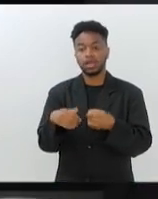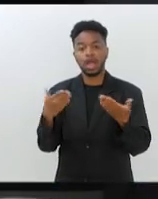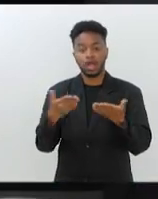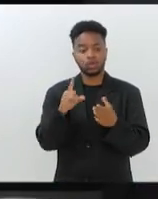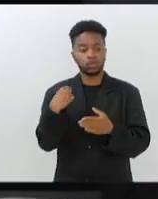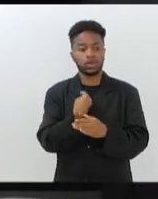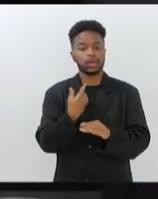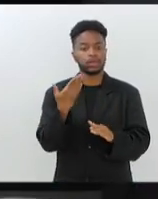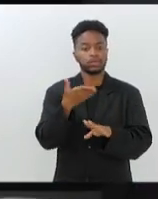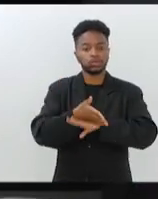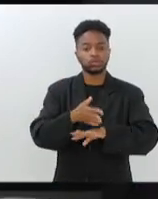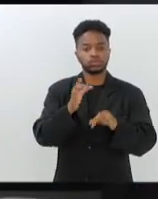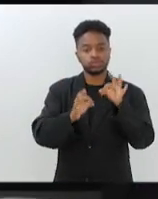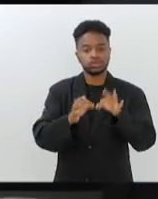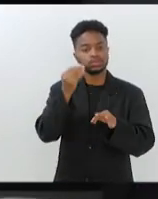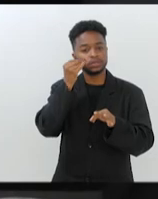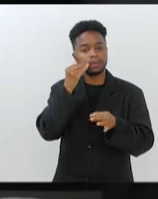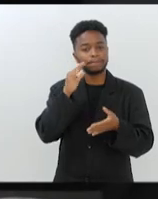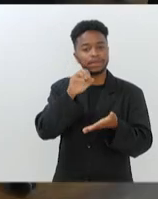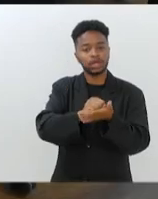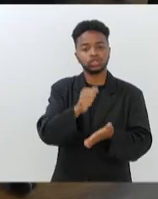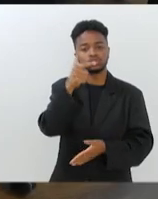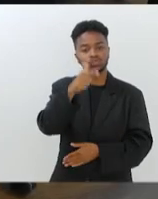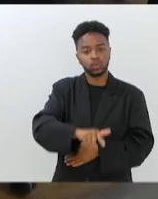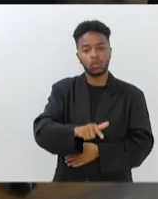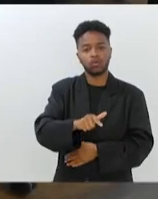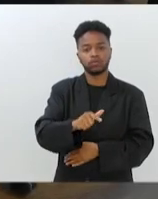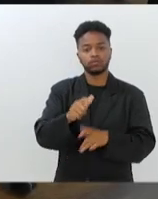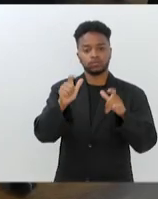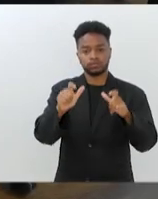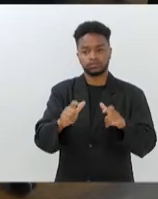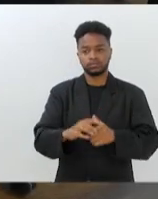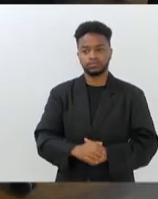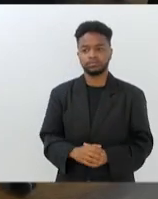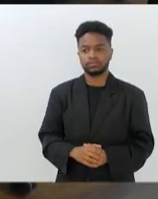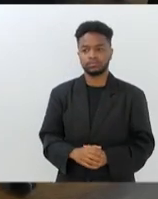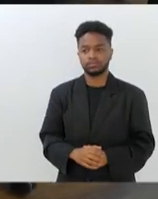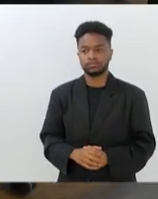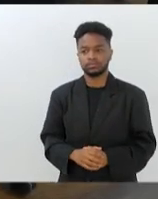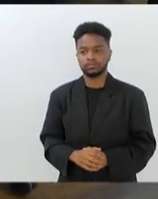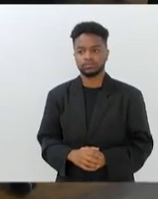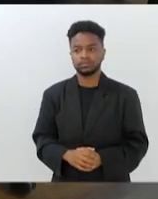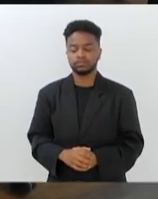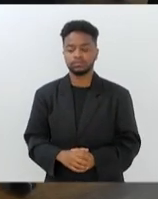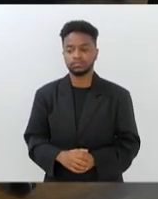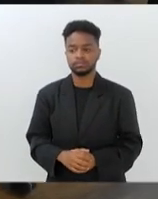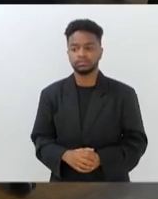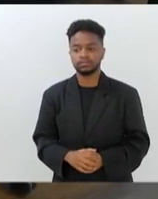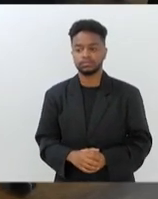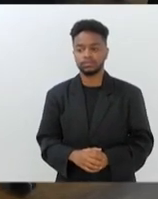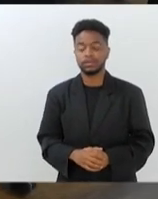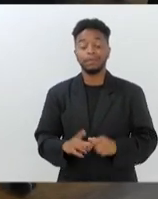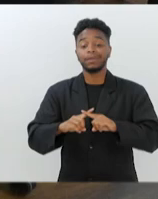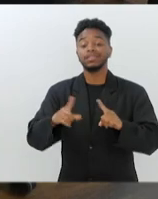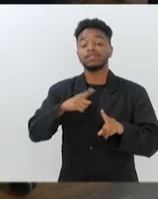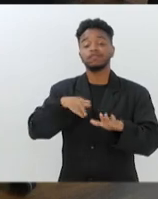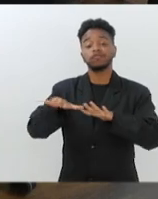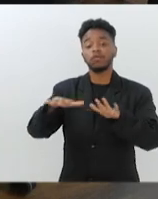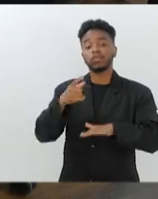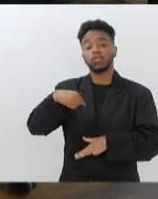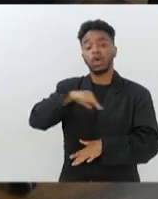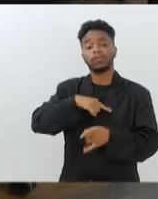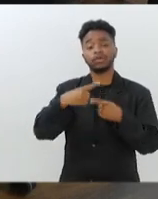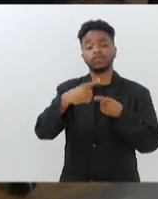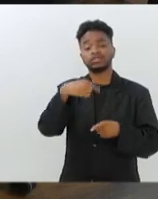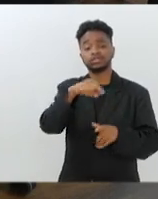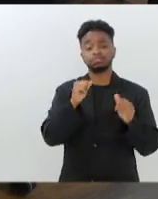justiça Para retomar o imóvel né ainda precisa entrar na justiça para retomar mas agora não depois que a gente fez esse movimento aqui a cedade permaneceu inerte esse